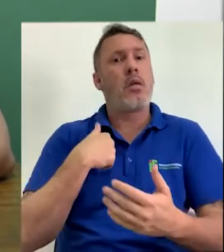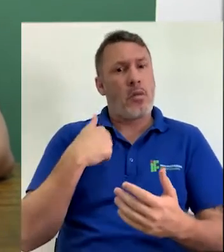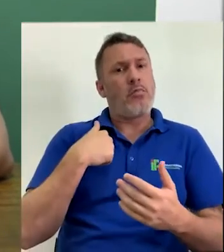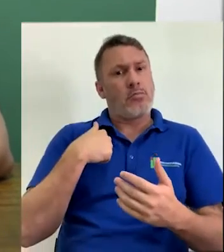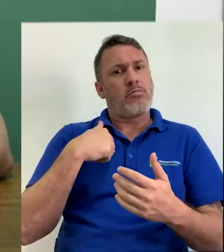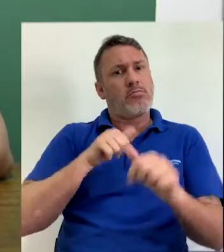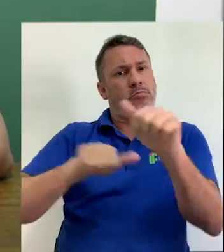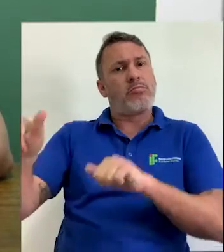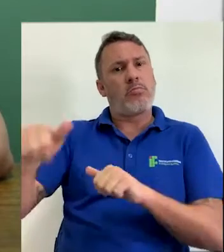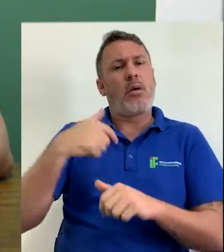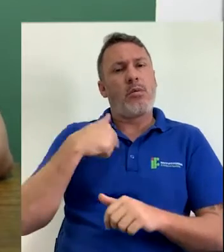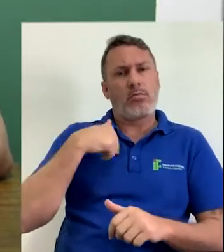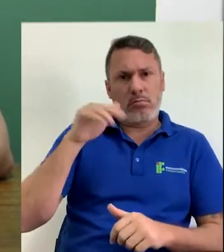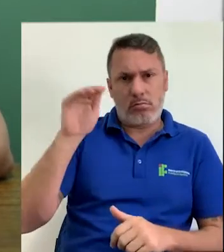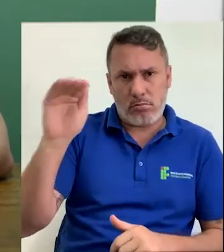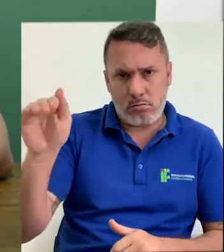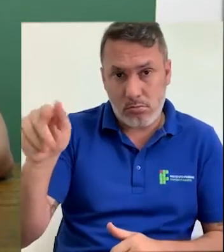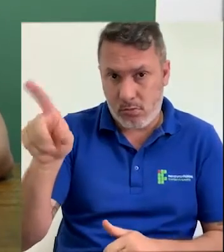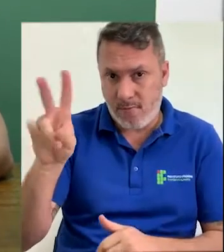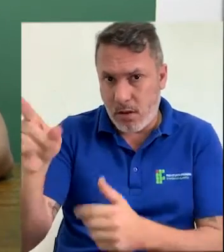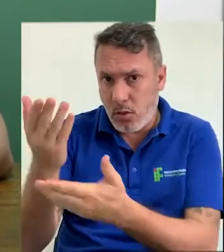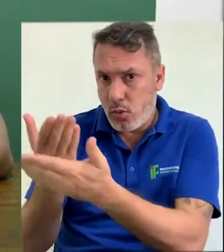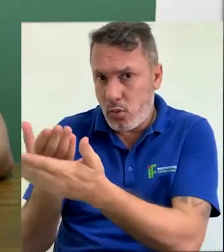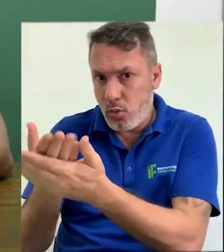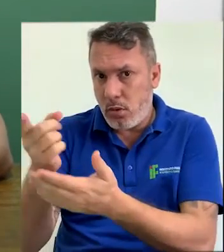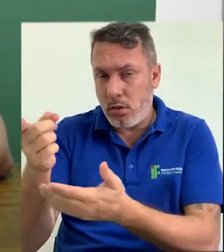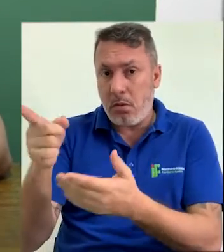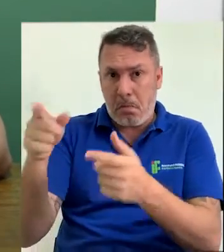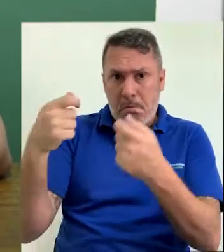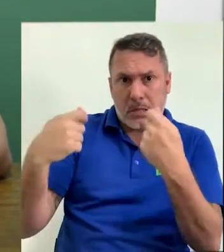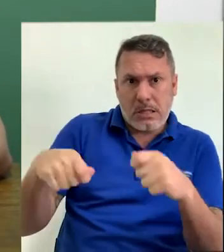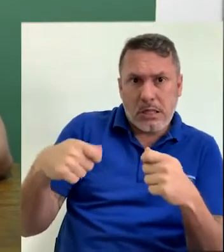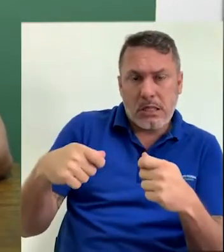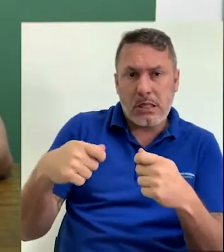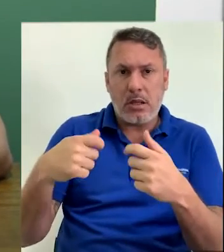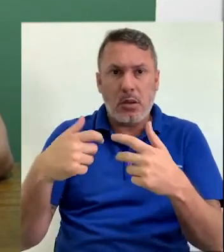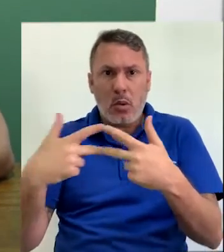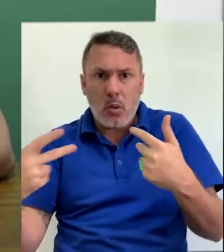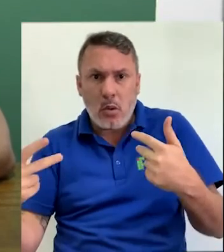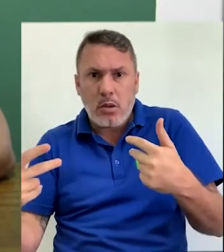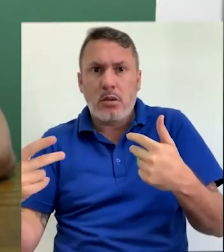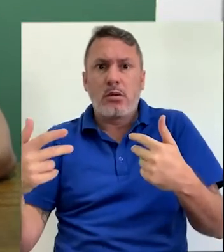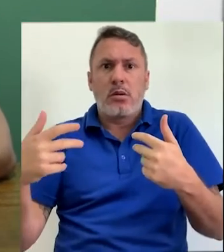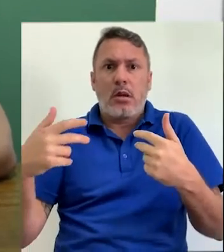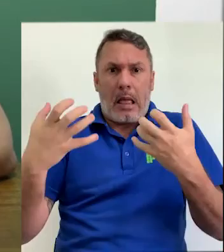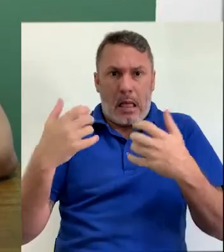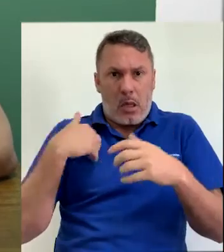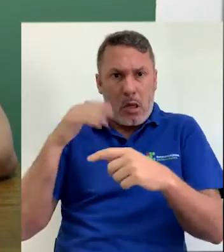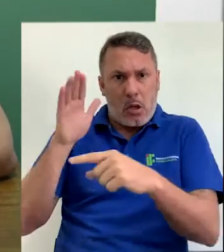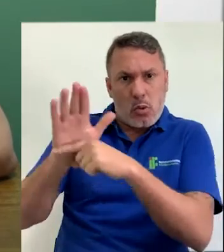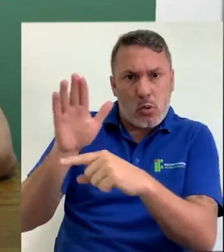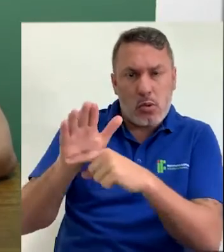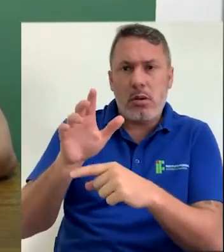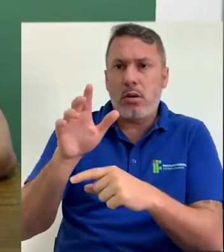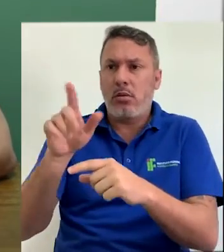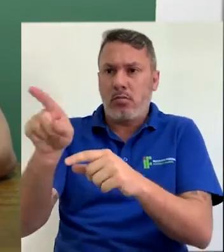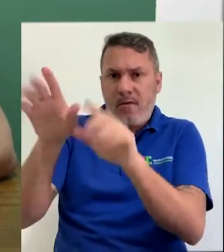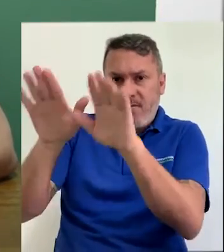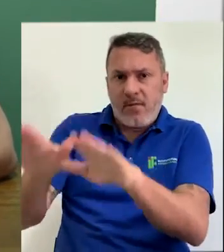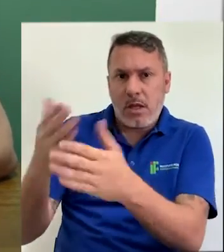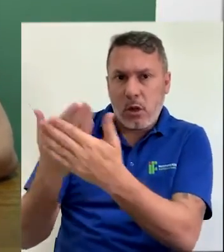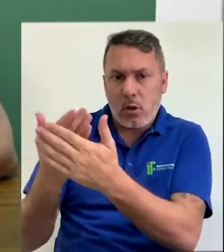perguntar, você vai estudar, precisa de alguma ajuda, tem alguma atividade aqui dentro de casa